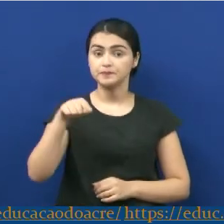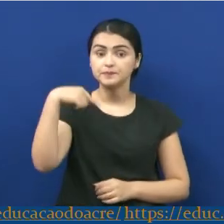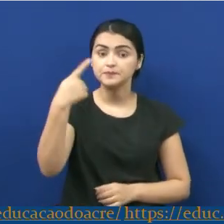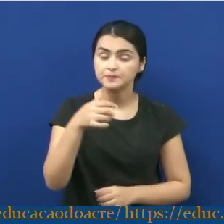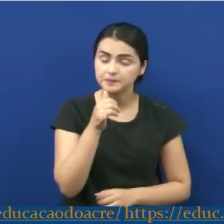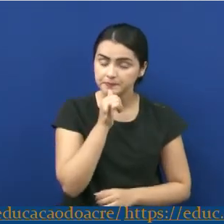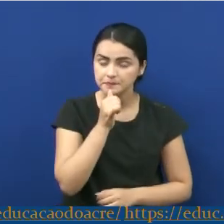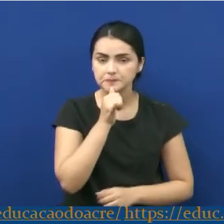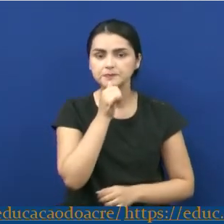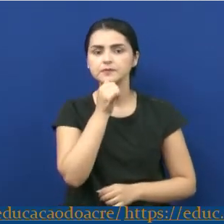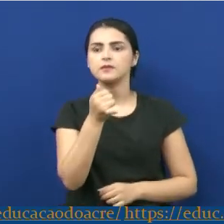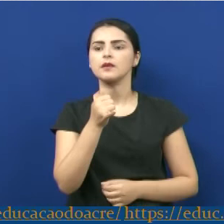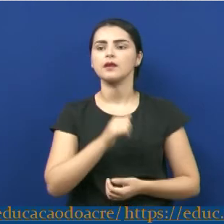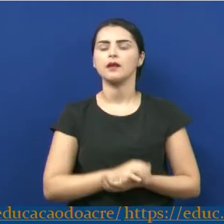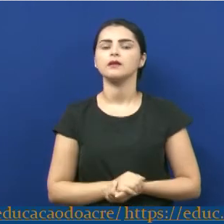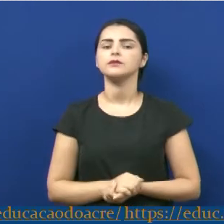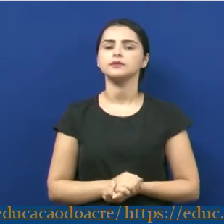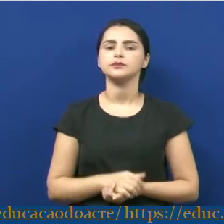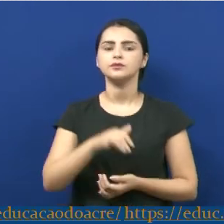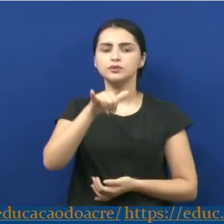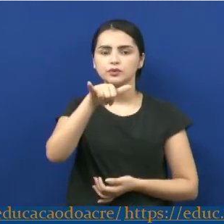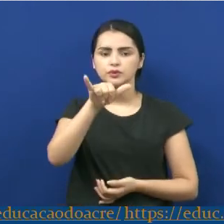exemplo, you, você,